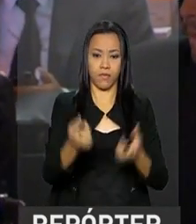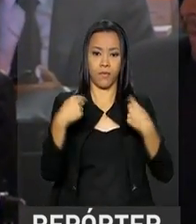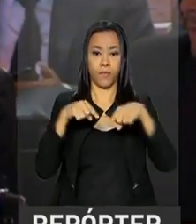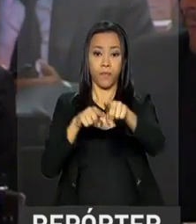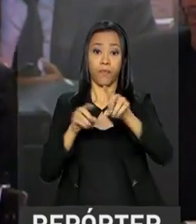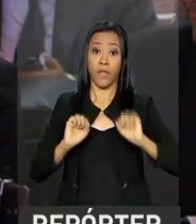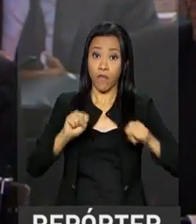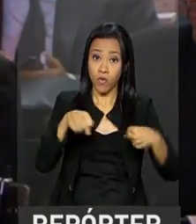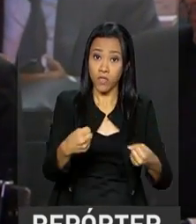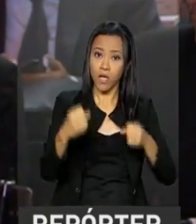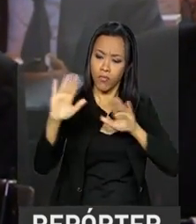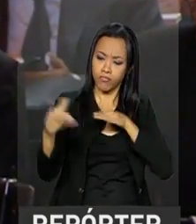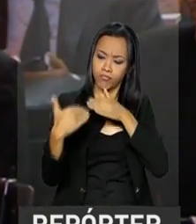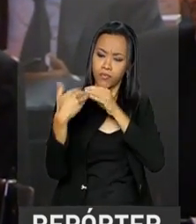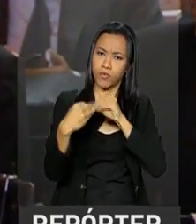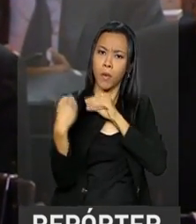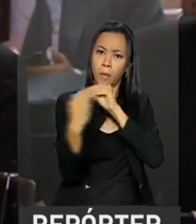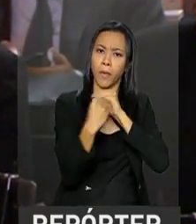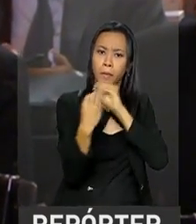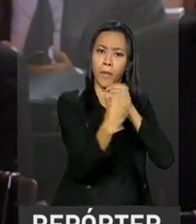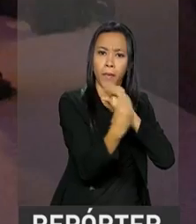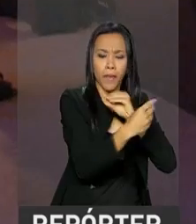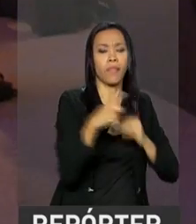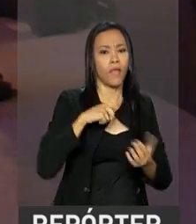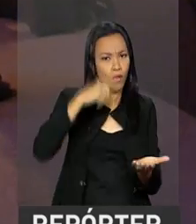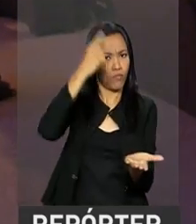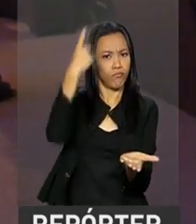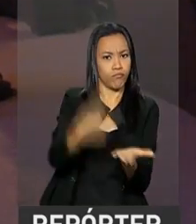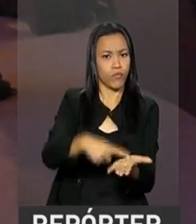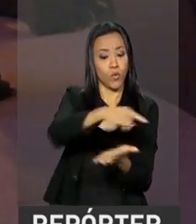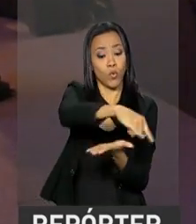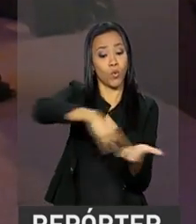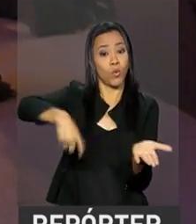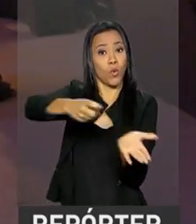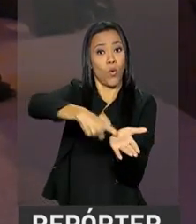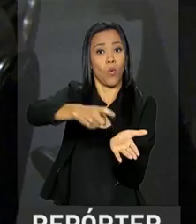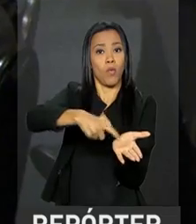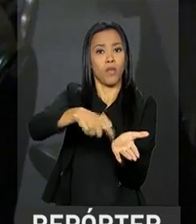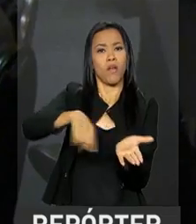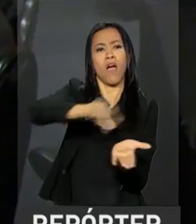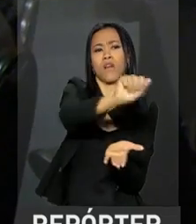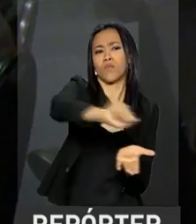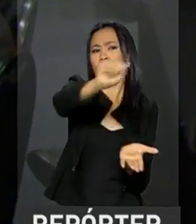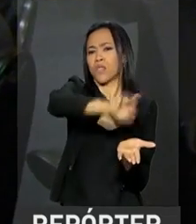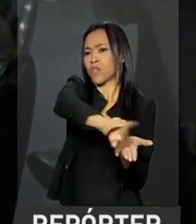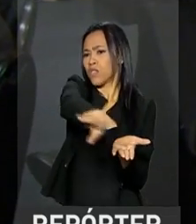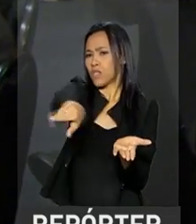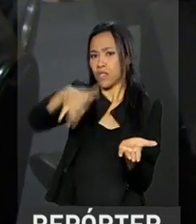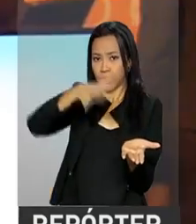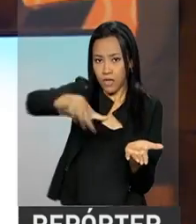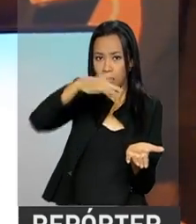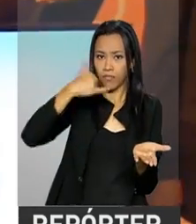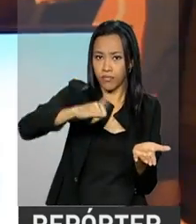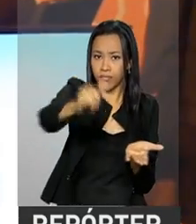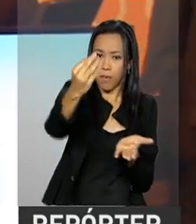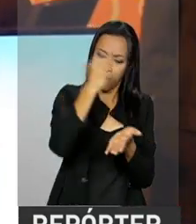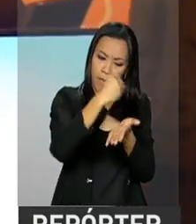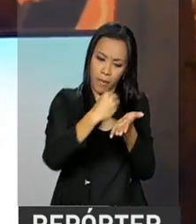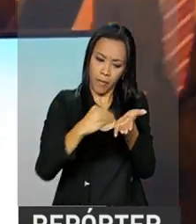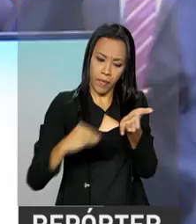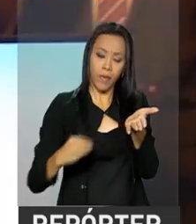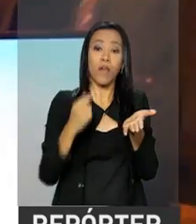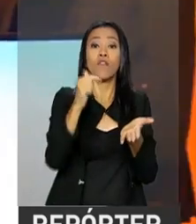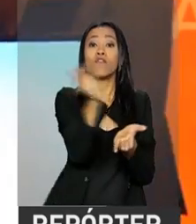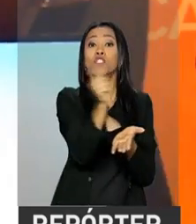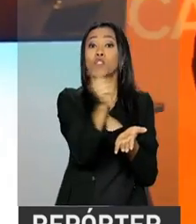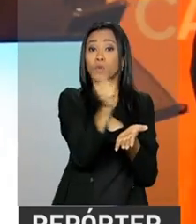reforçar o diálogo com o governo, um documento com propostas do Fórum das Associações do Setor Elétrico, que reúne 22